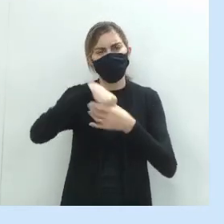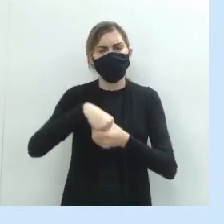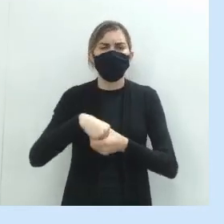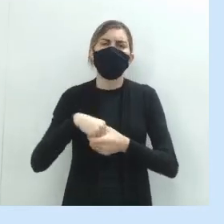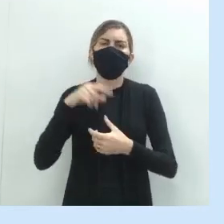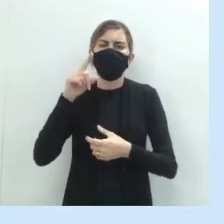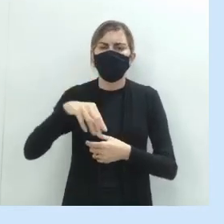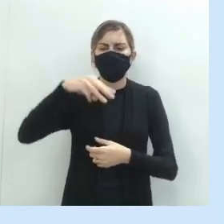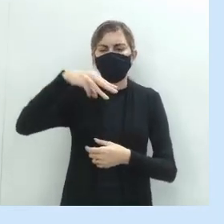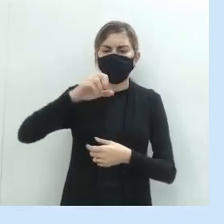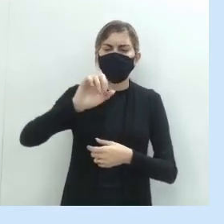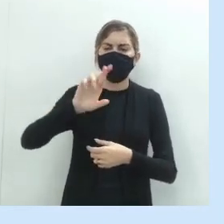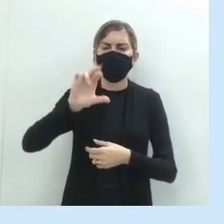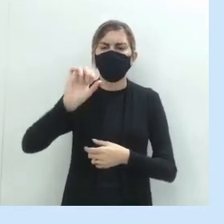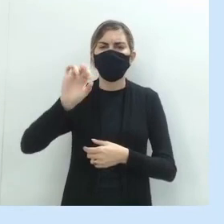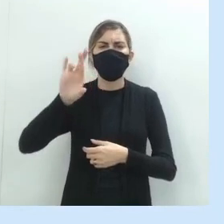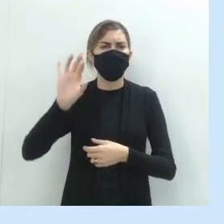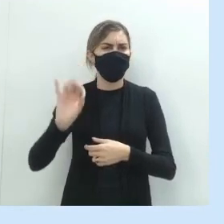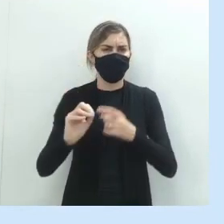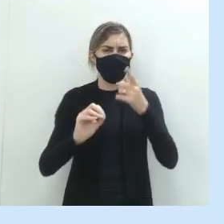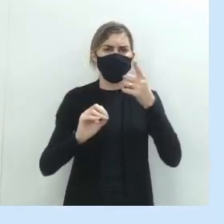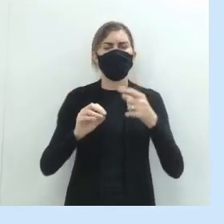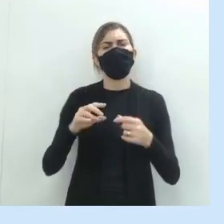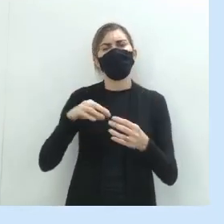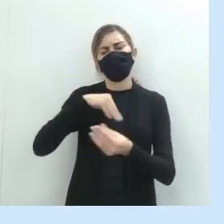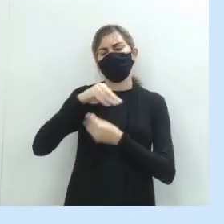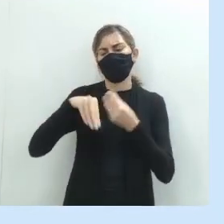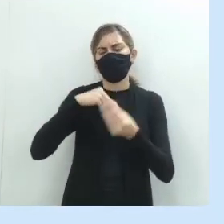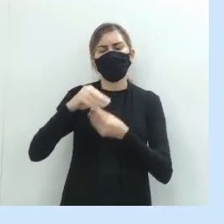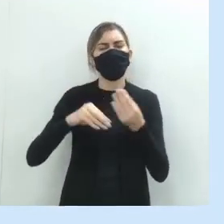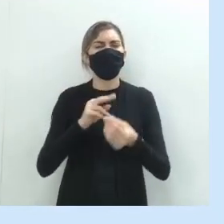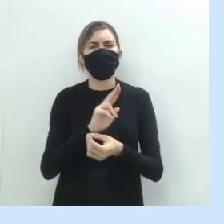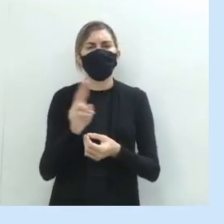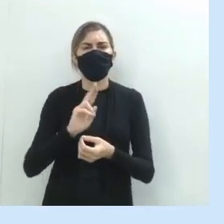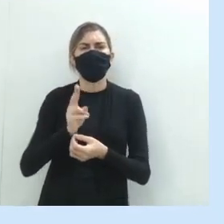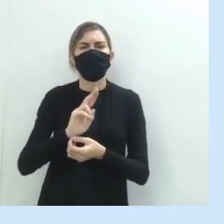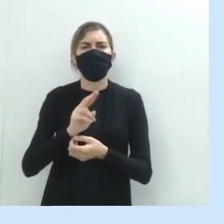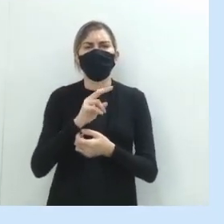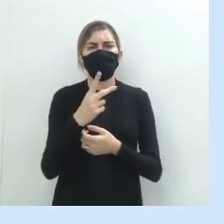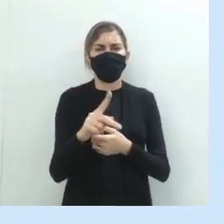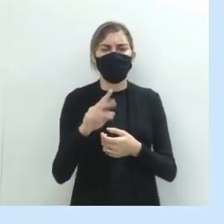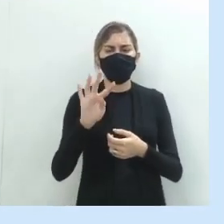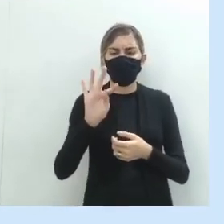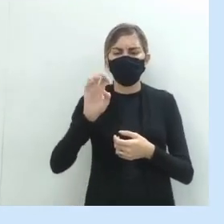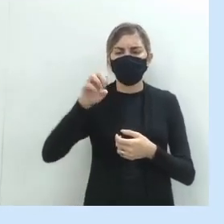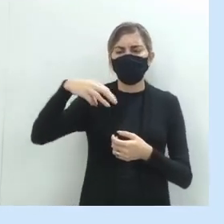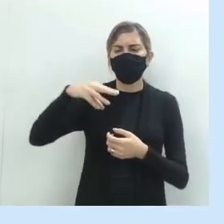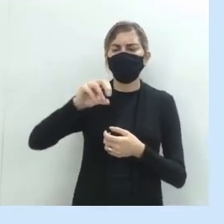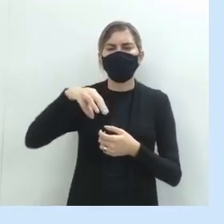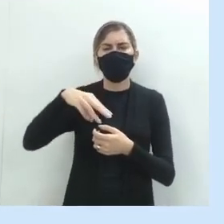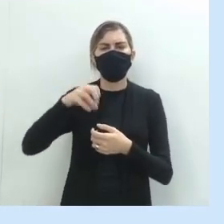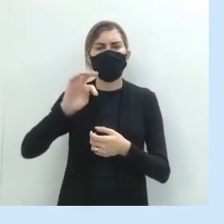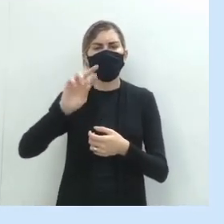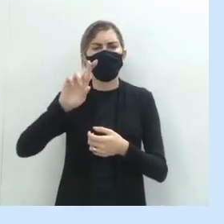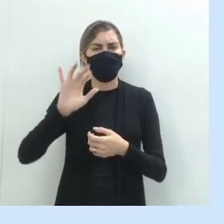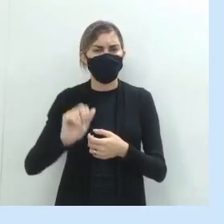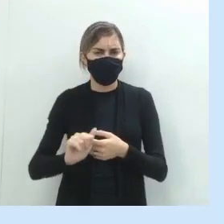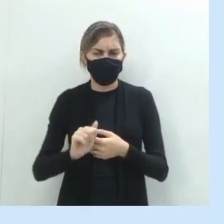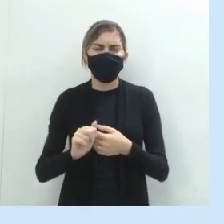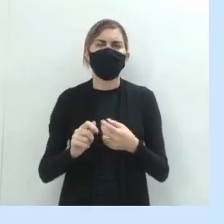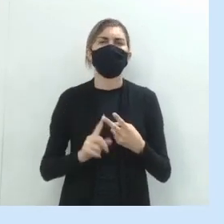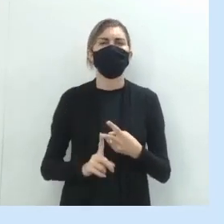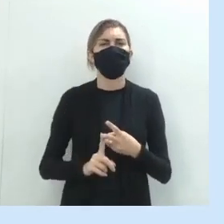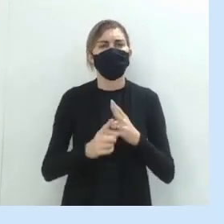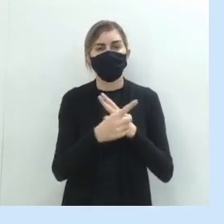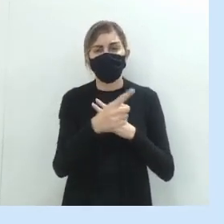termômetro é o mercúrio. Mercúrio é uma substância chamada de substância termométrica ou